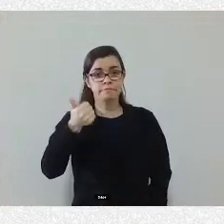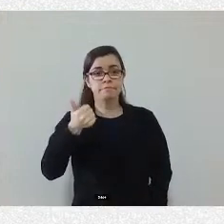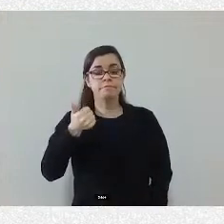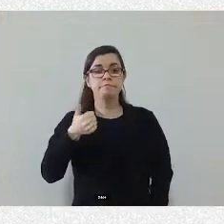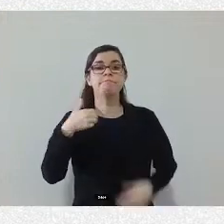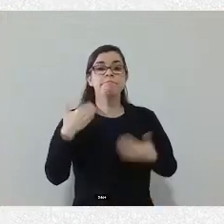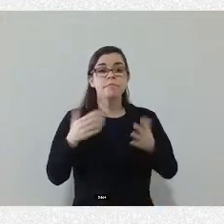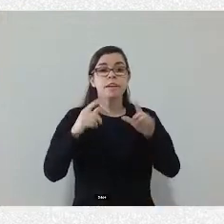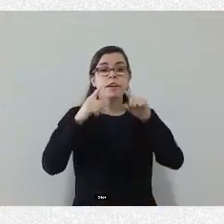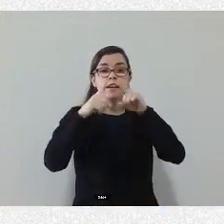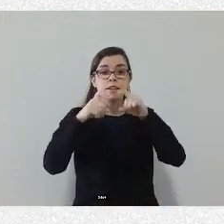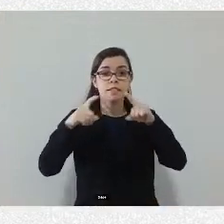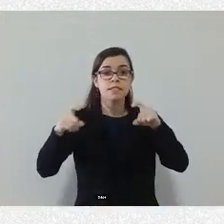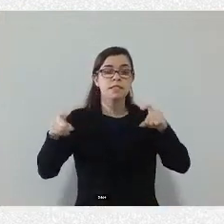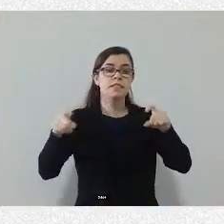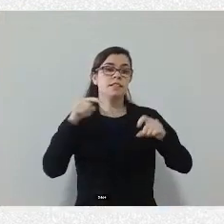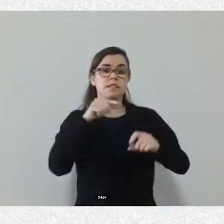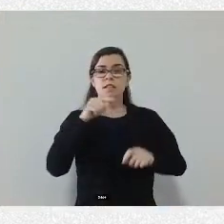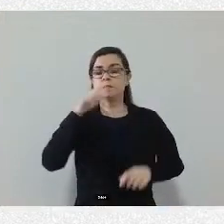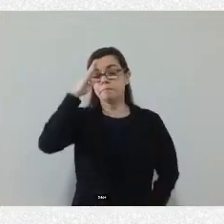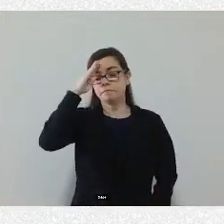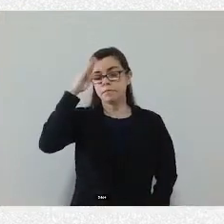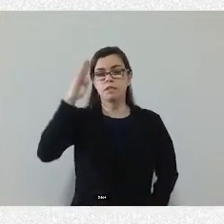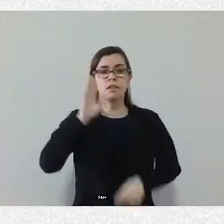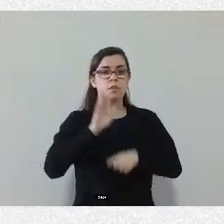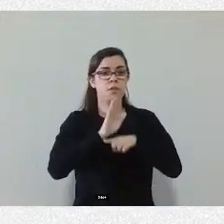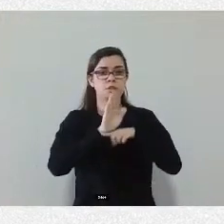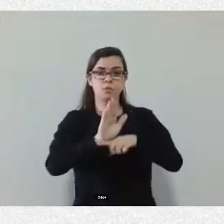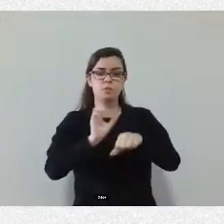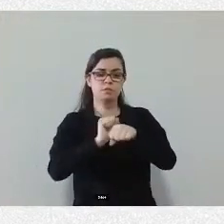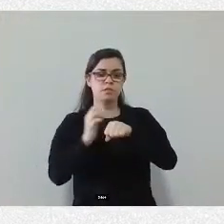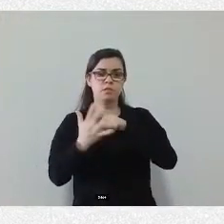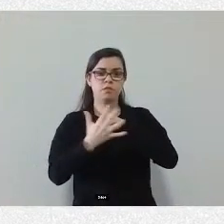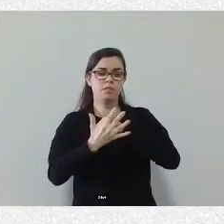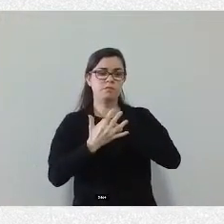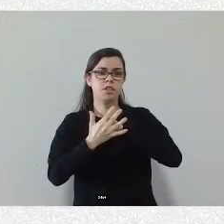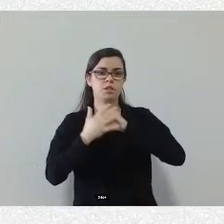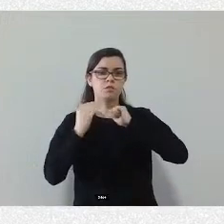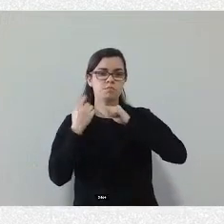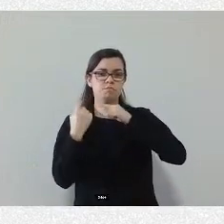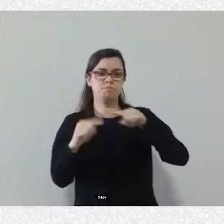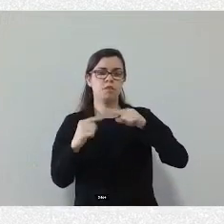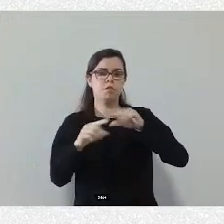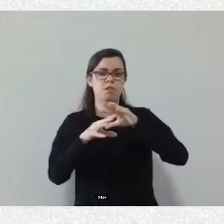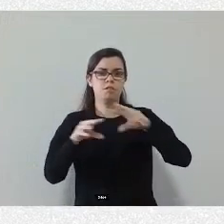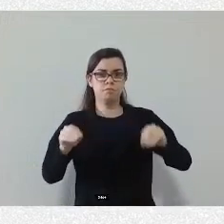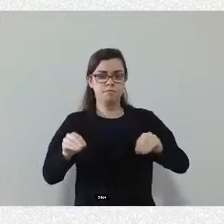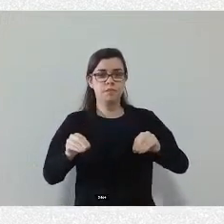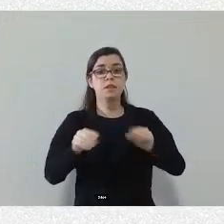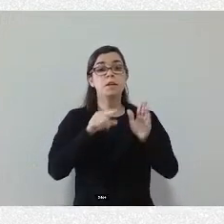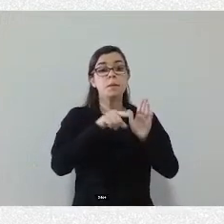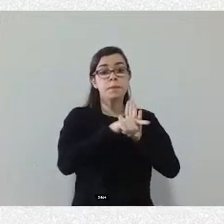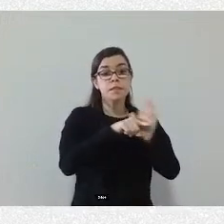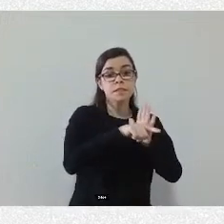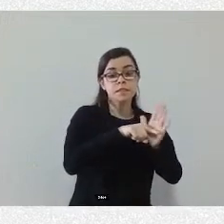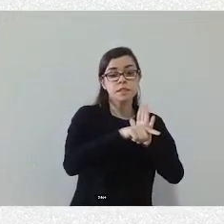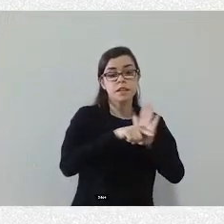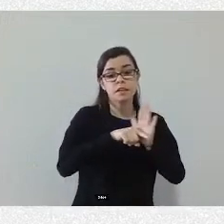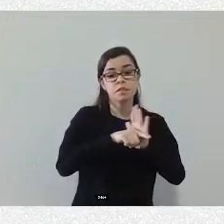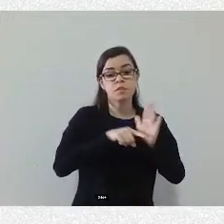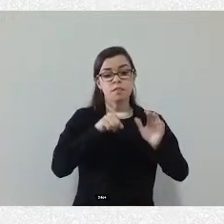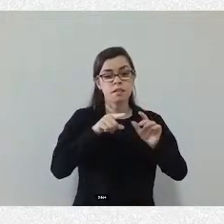esforços mundiais contra a Covid. Pesquisadores se dedicaram a conhecer o vírus,